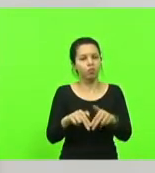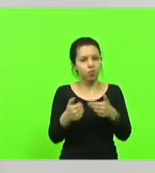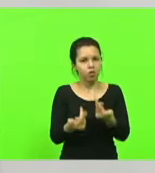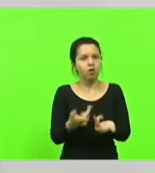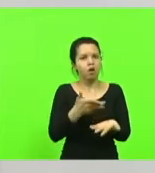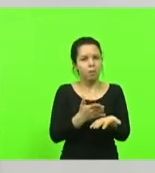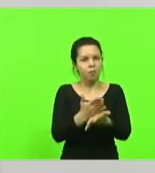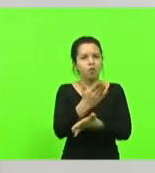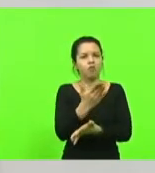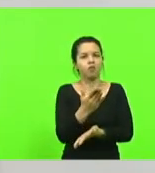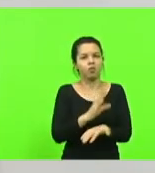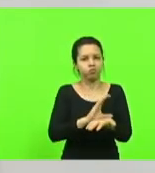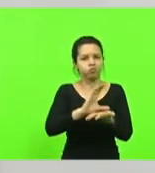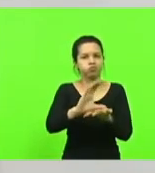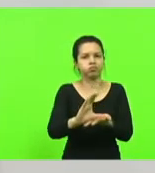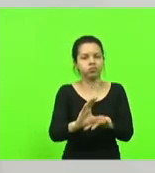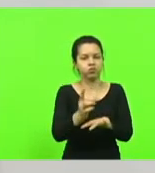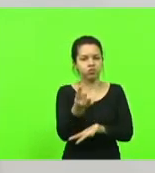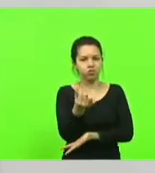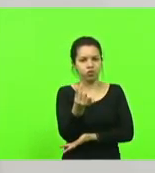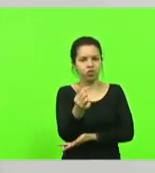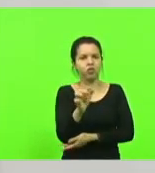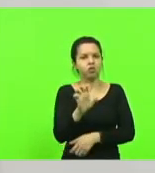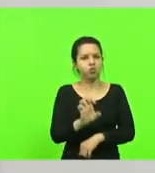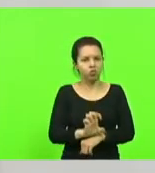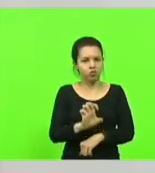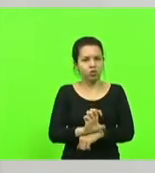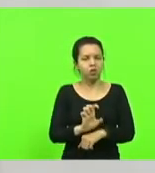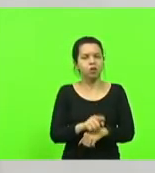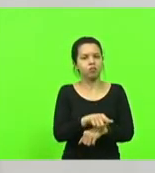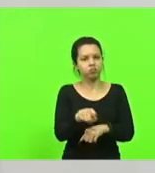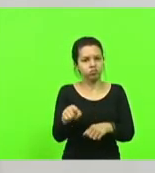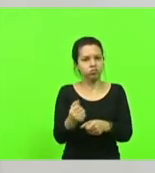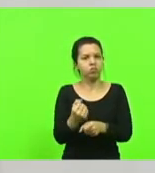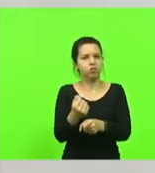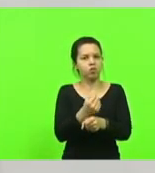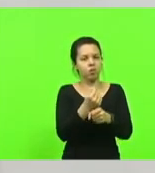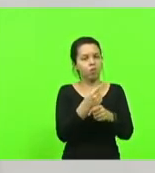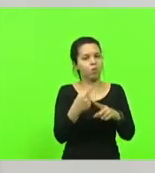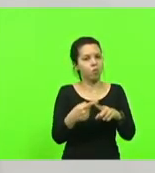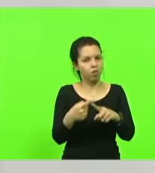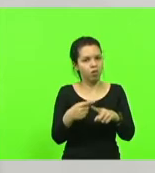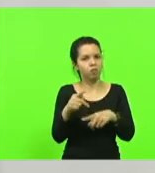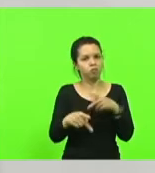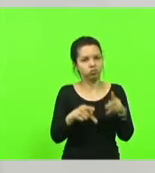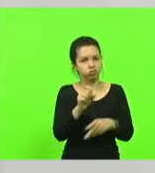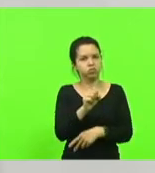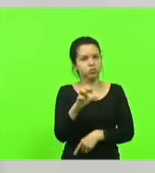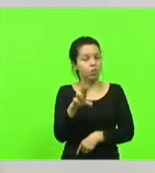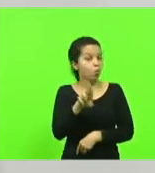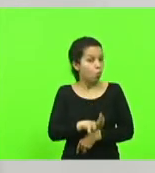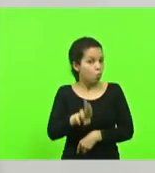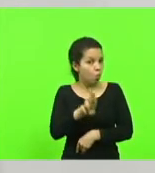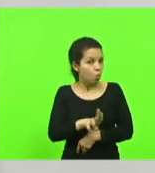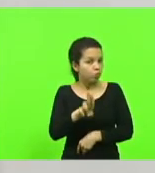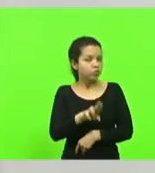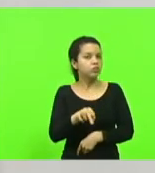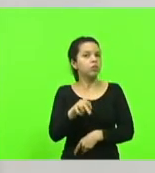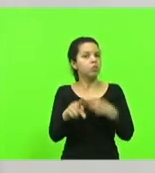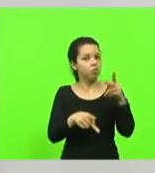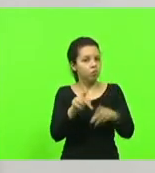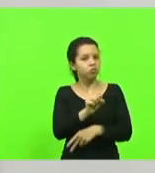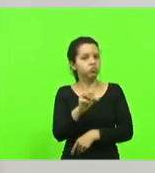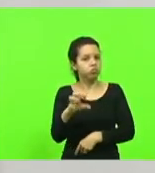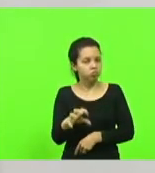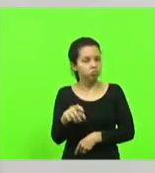aprovamos o investimento do dinheiro do Estado para essas obras, porque são os catarinenses que as usam e são os catarinenses que